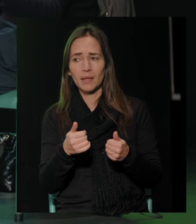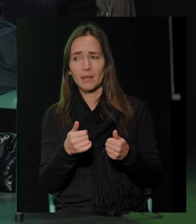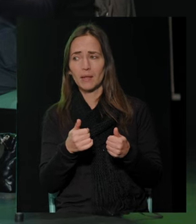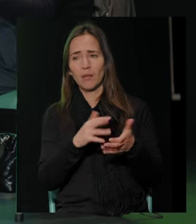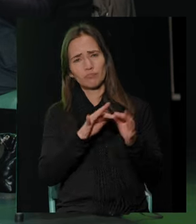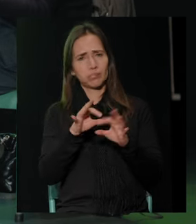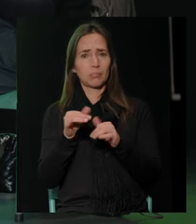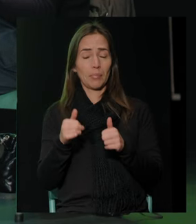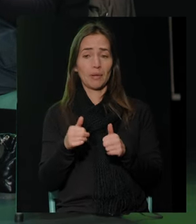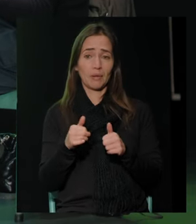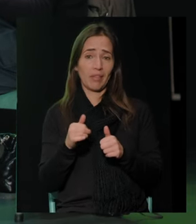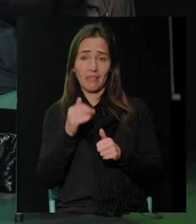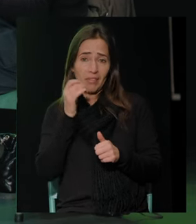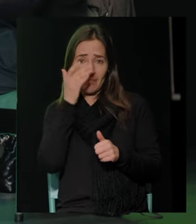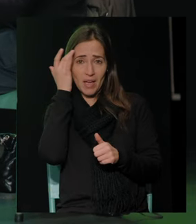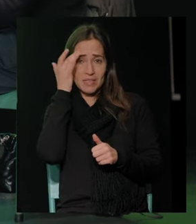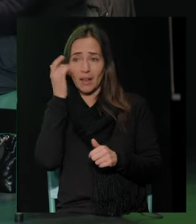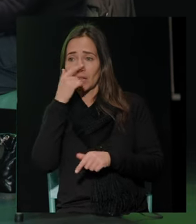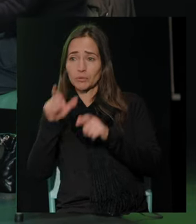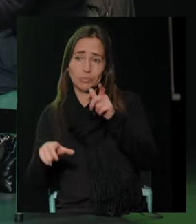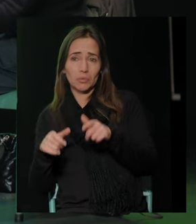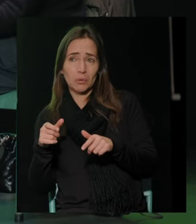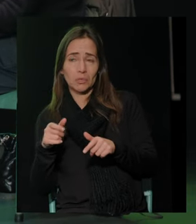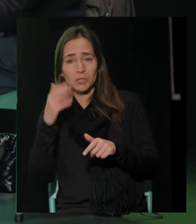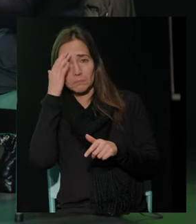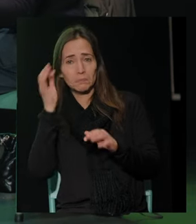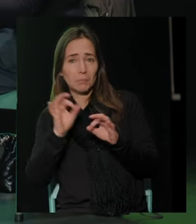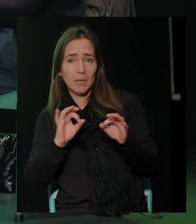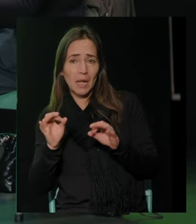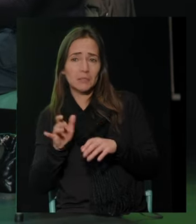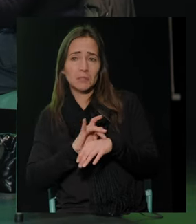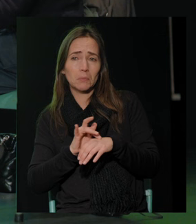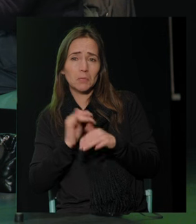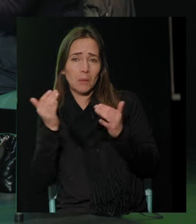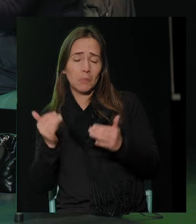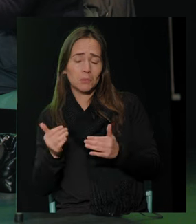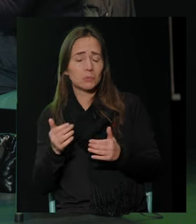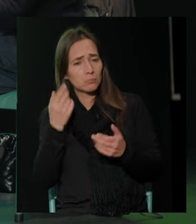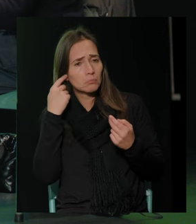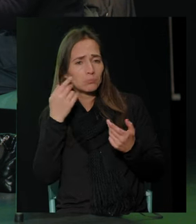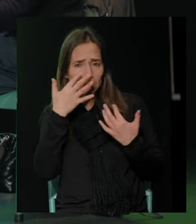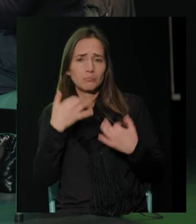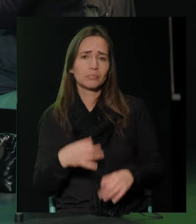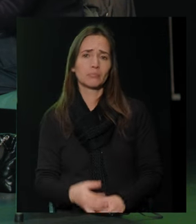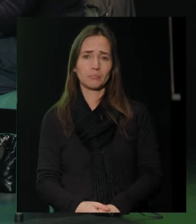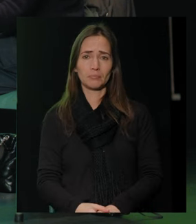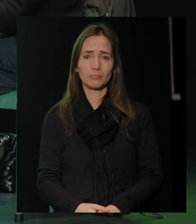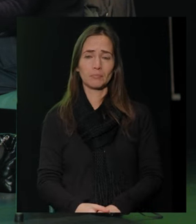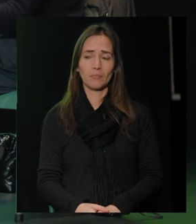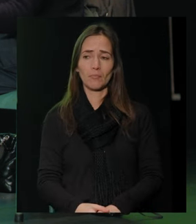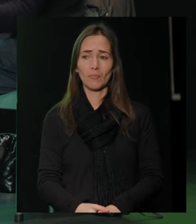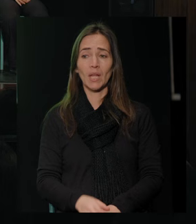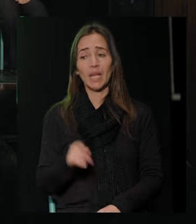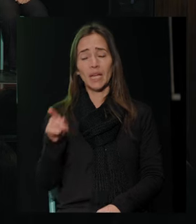consegue facilmente manipular as pessoas menos bem preparadas ou menos sensibilizadas. E esse rapaz,